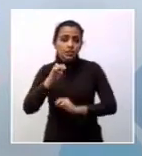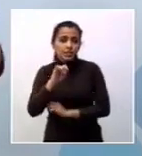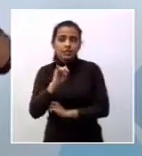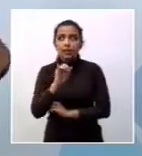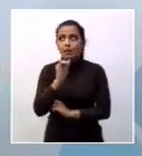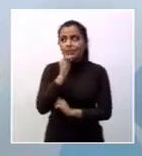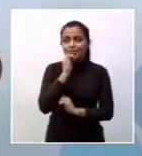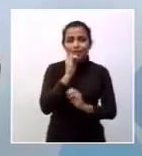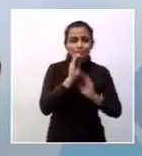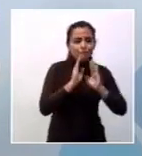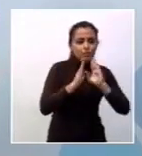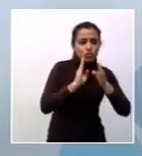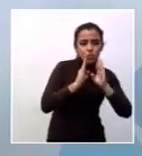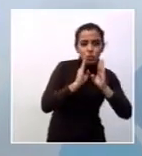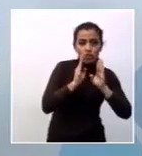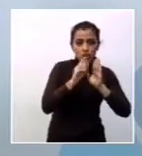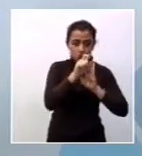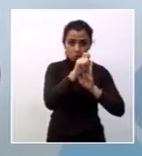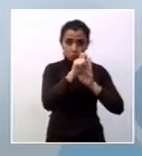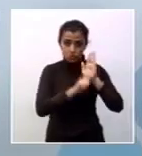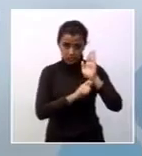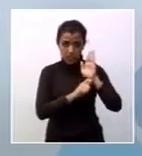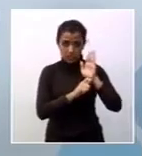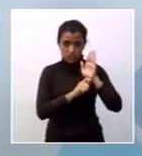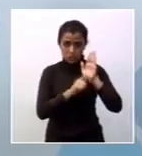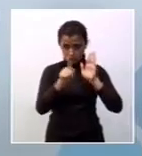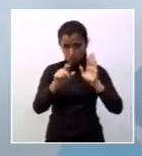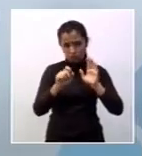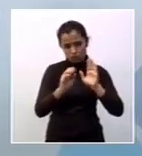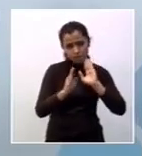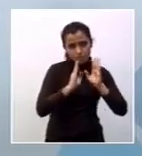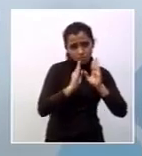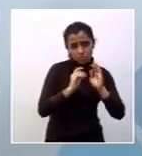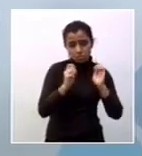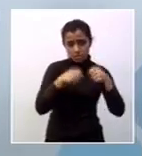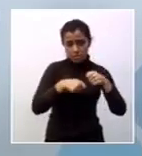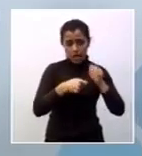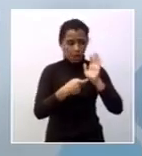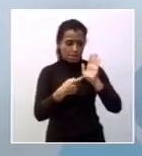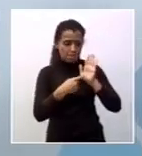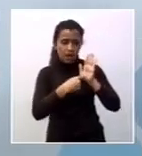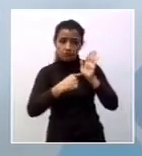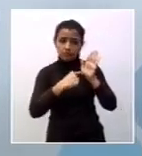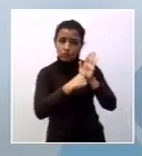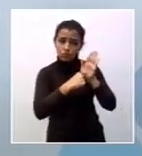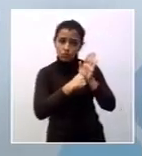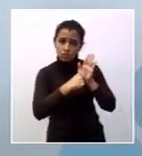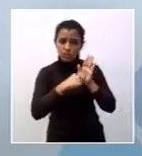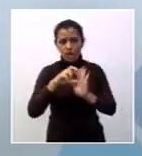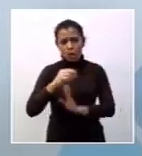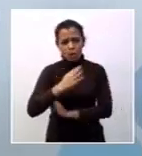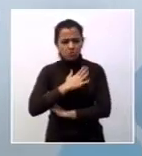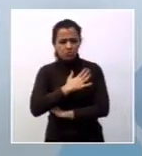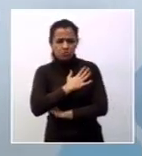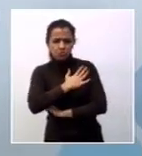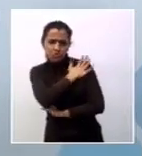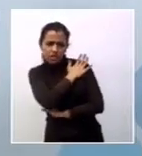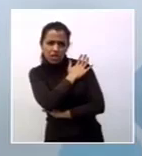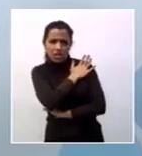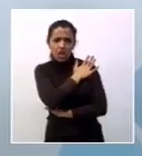um texto de alguém, você pode denunciar, como a gente pode denunciar racismo, como a gente pode denunciar homofobia e assim